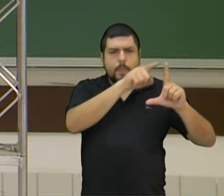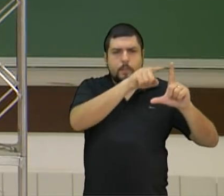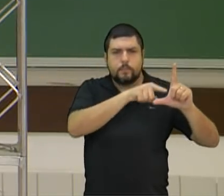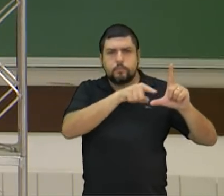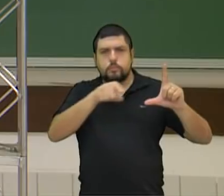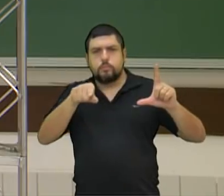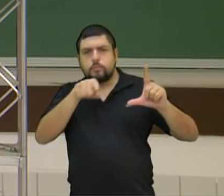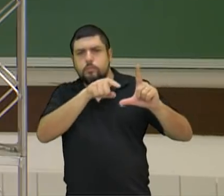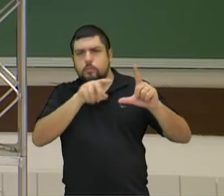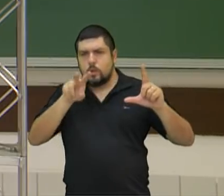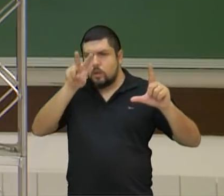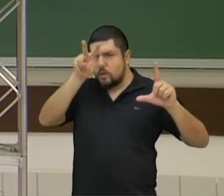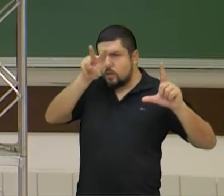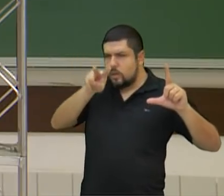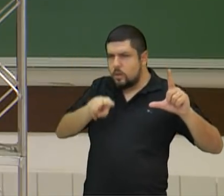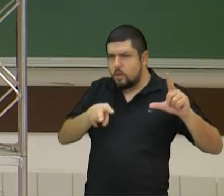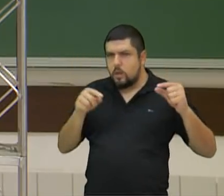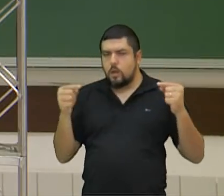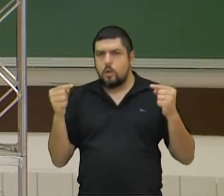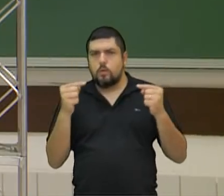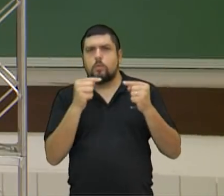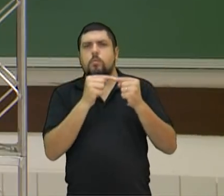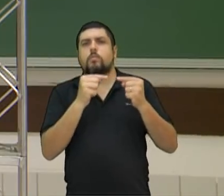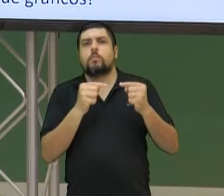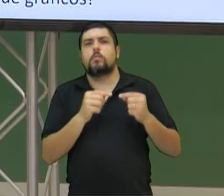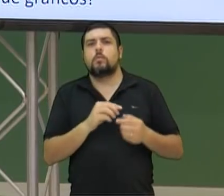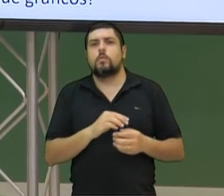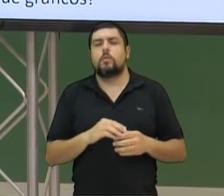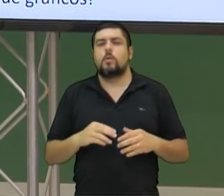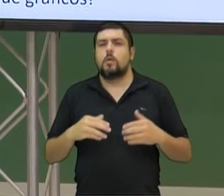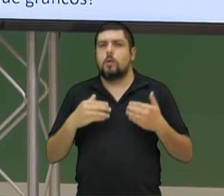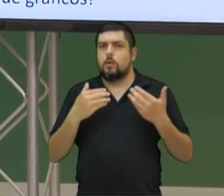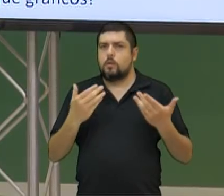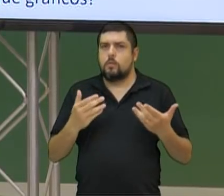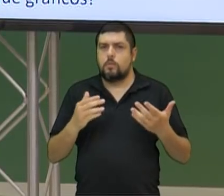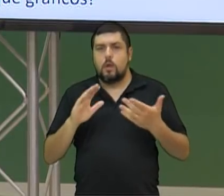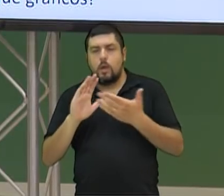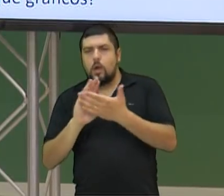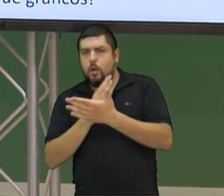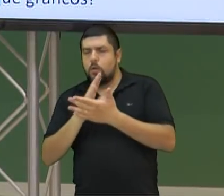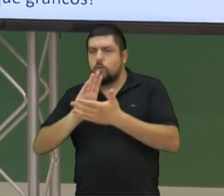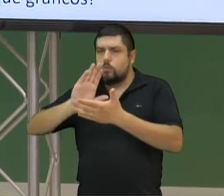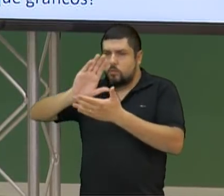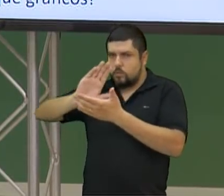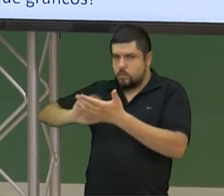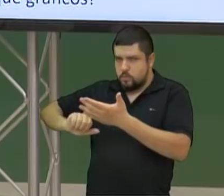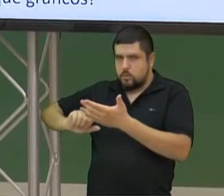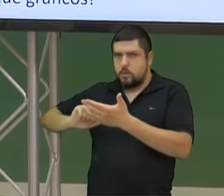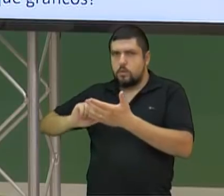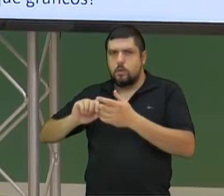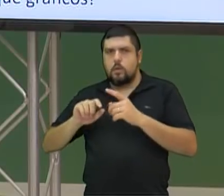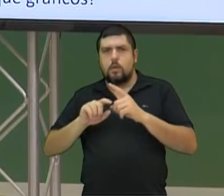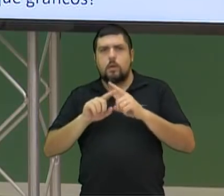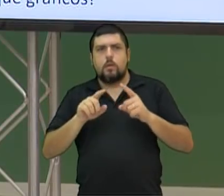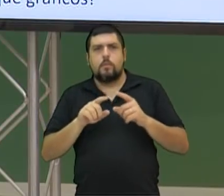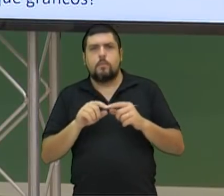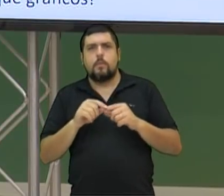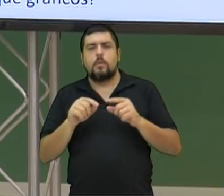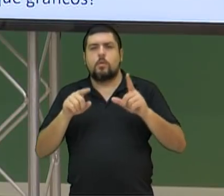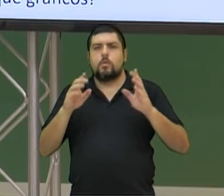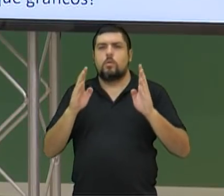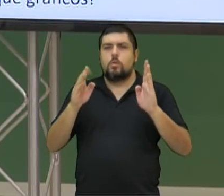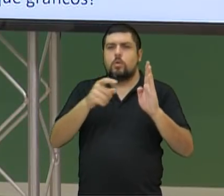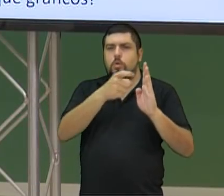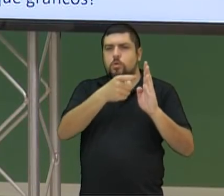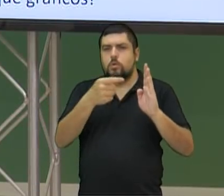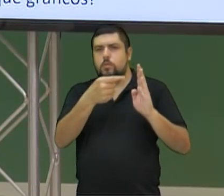que há mais funções do que gráficos, tá? Então, algumas aqui vão ser descartadas. Eu tenho módulo de x menos 100, módulo de